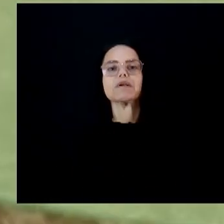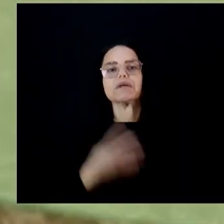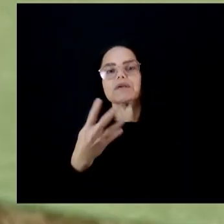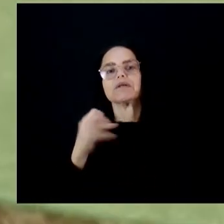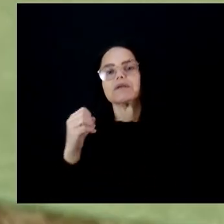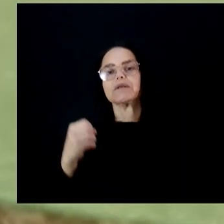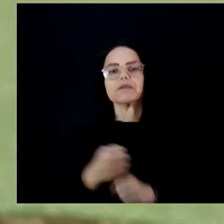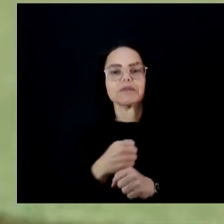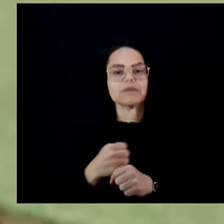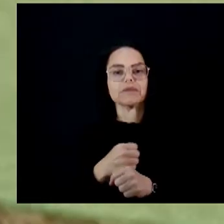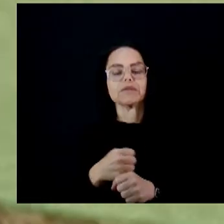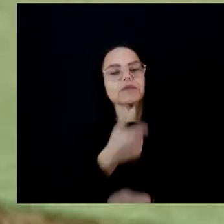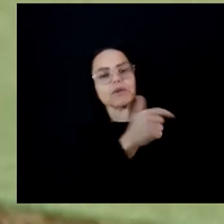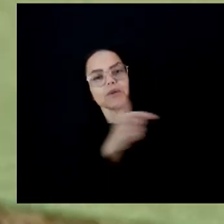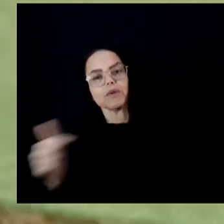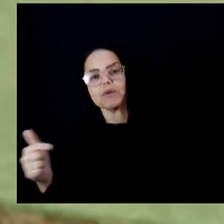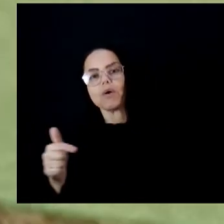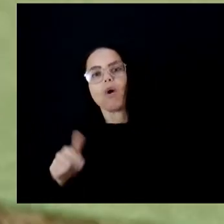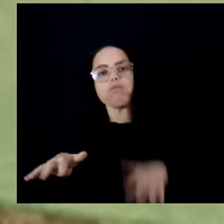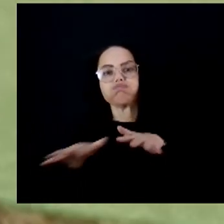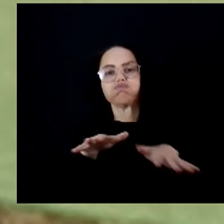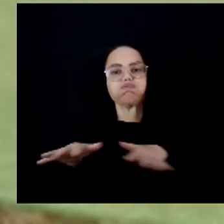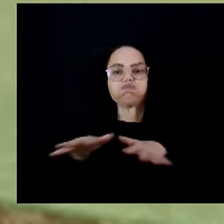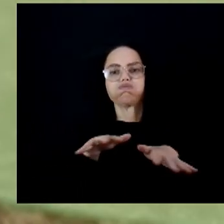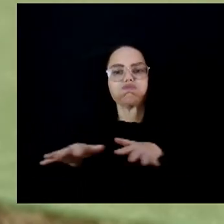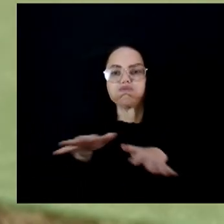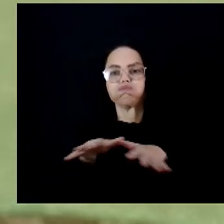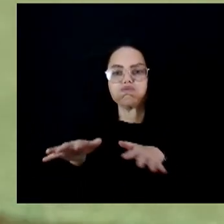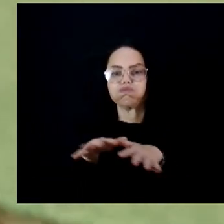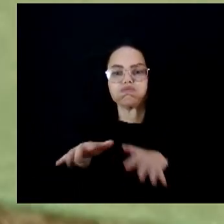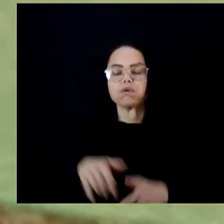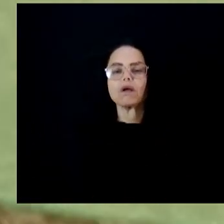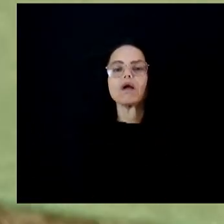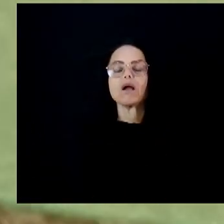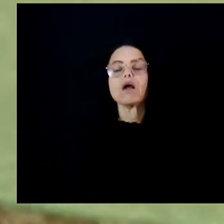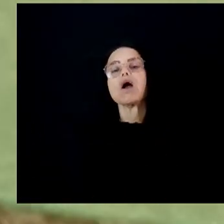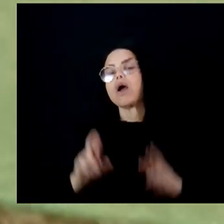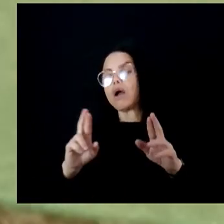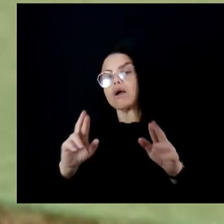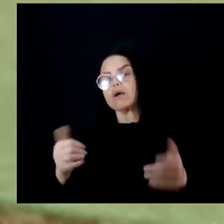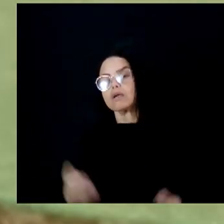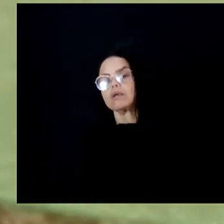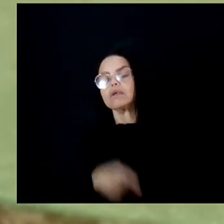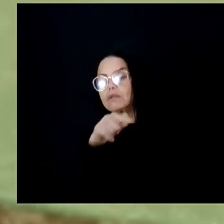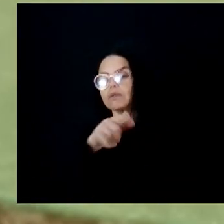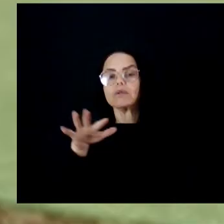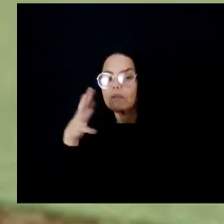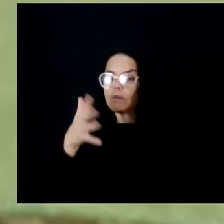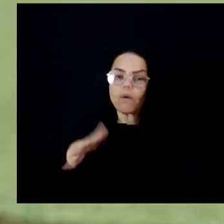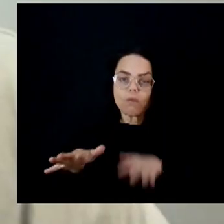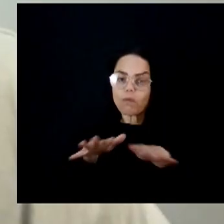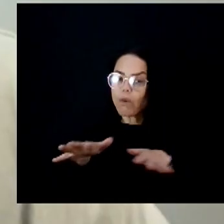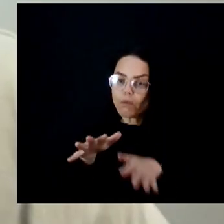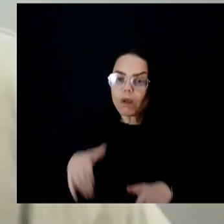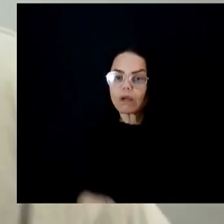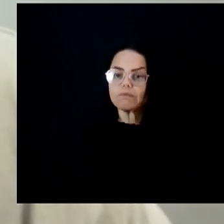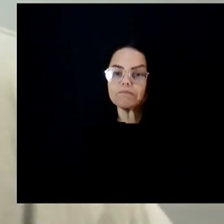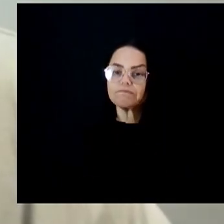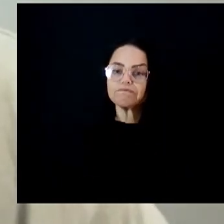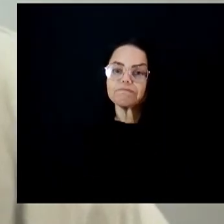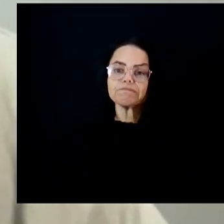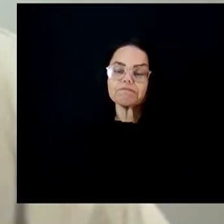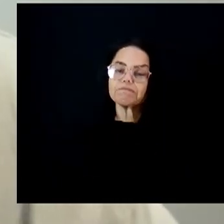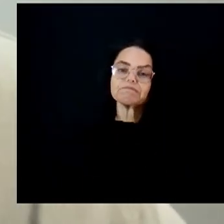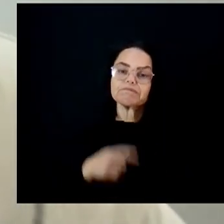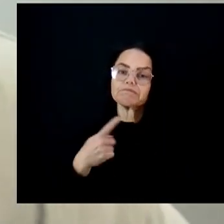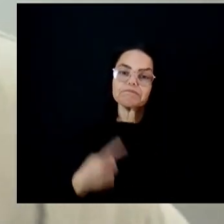terremoto. Então, o que a gente entende, o que a gente espera mais ou menos é que ali aconteça um terremoto, só que numa escala de tempo muito